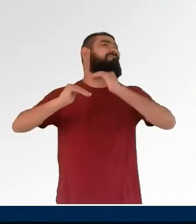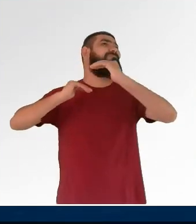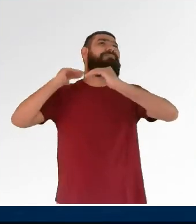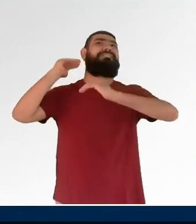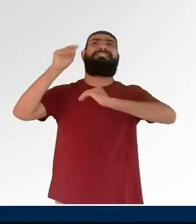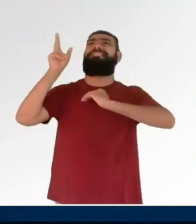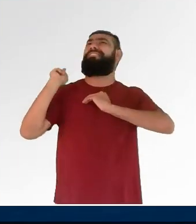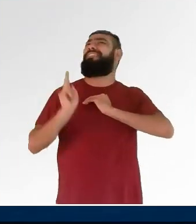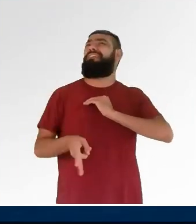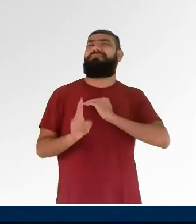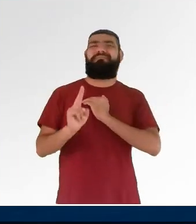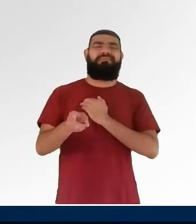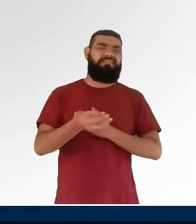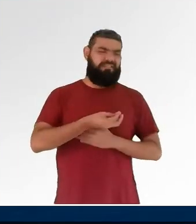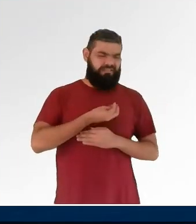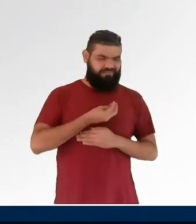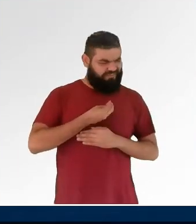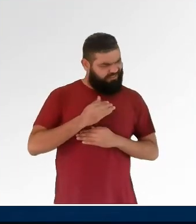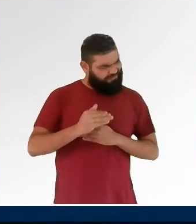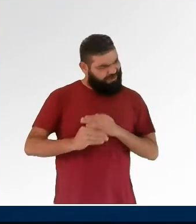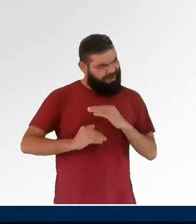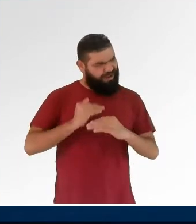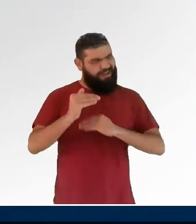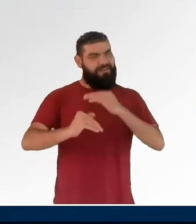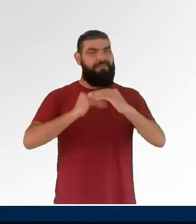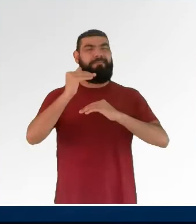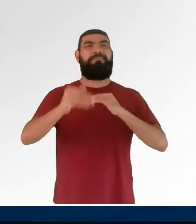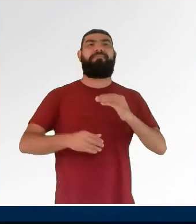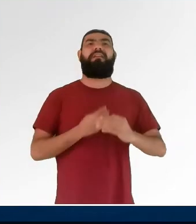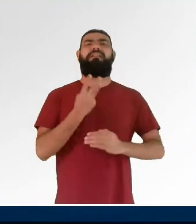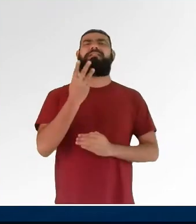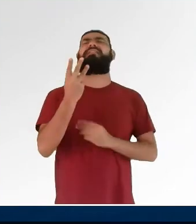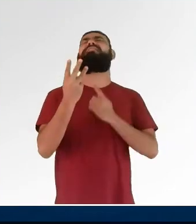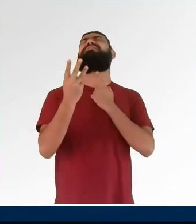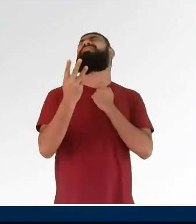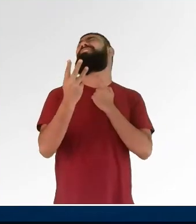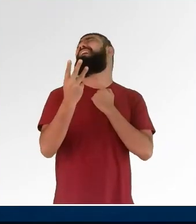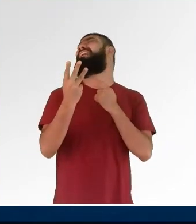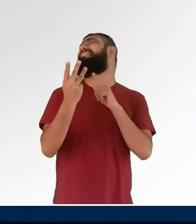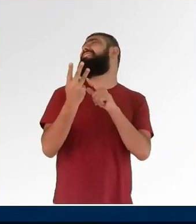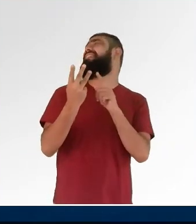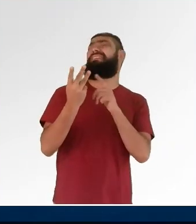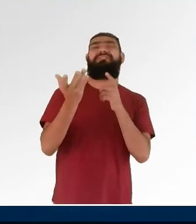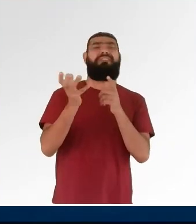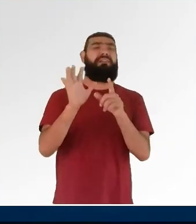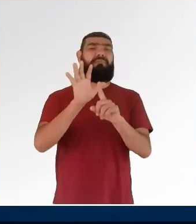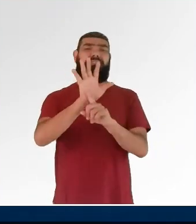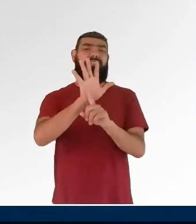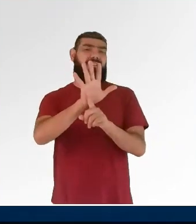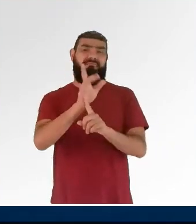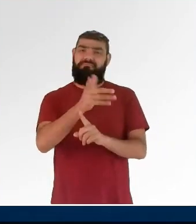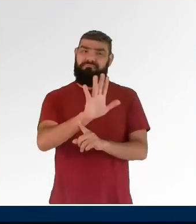dela. E são 3 vontades que ela não quer mostrar.